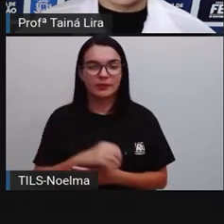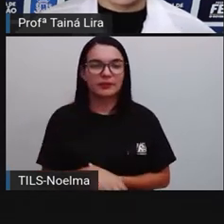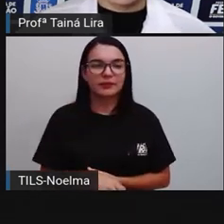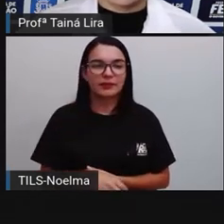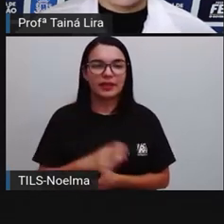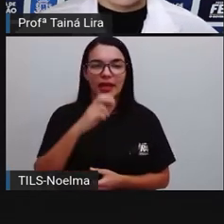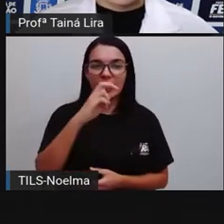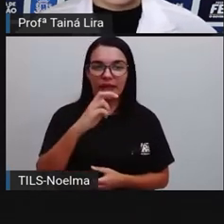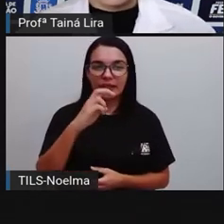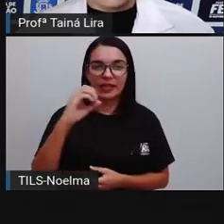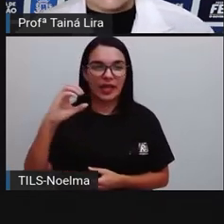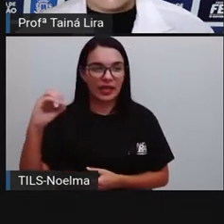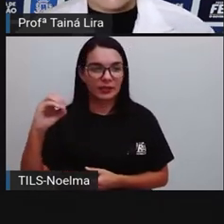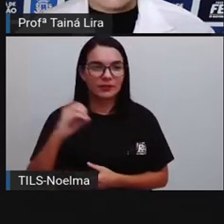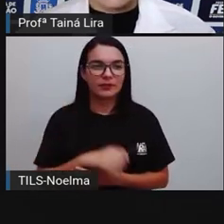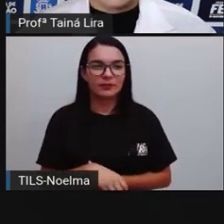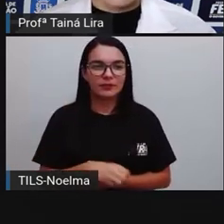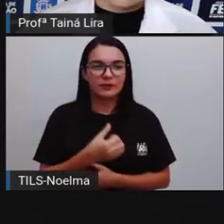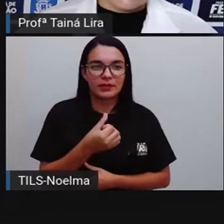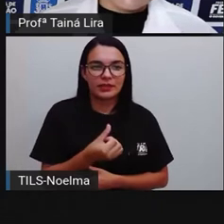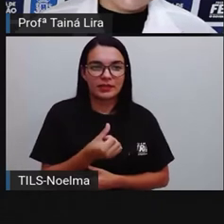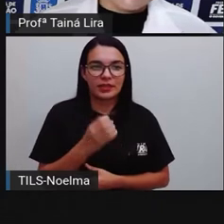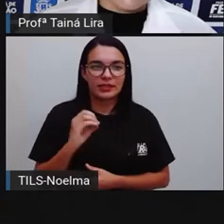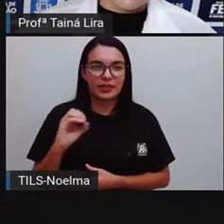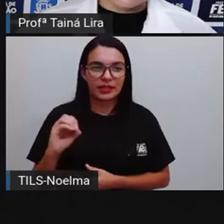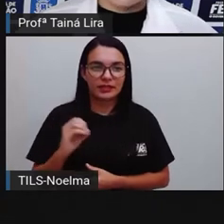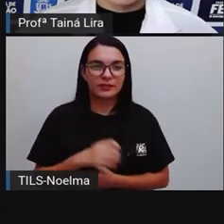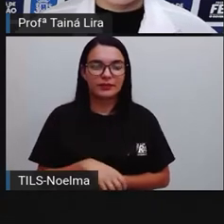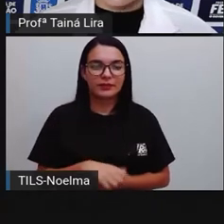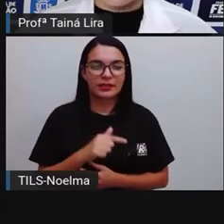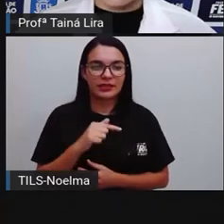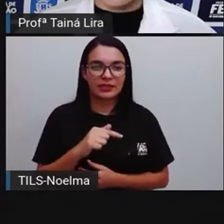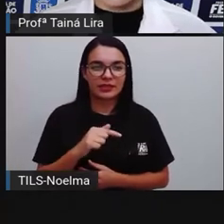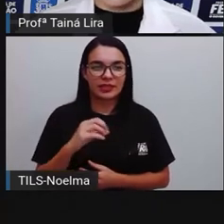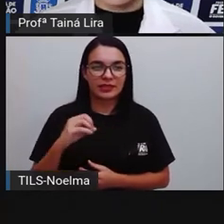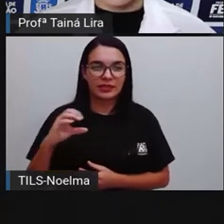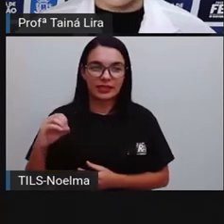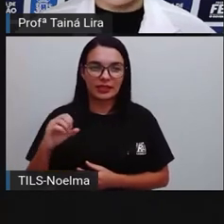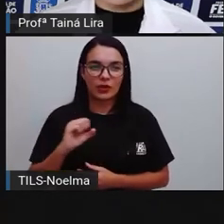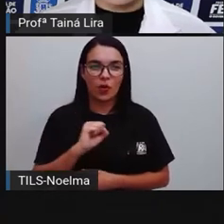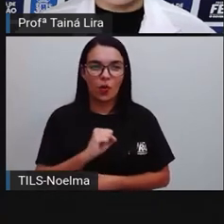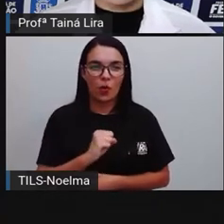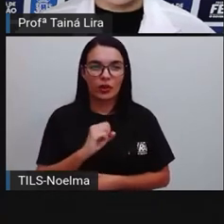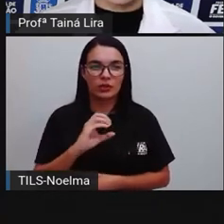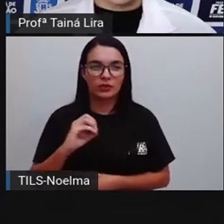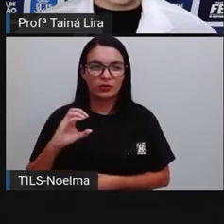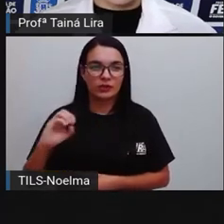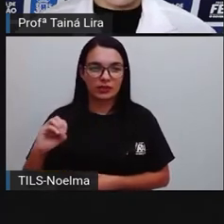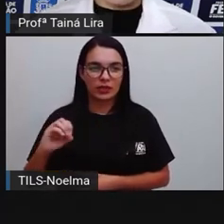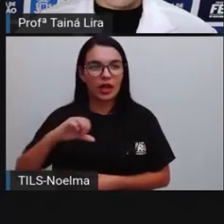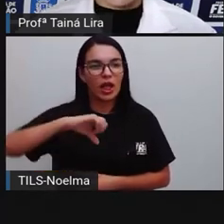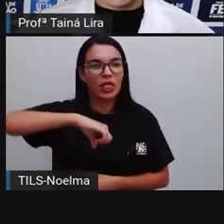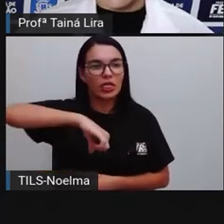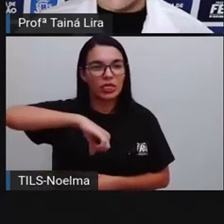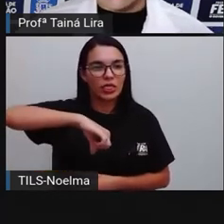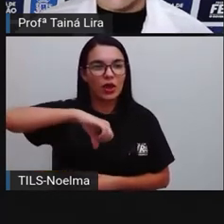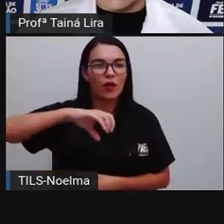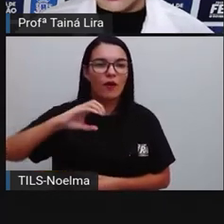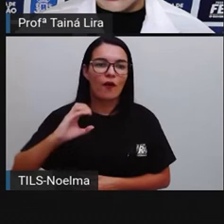400 500 600 700 800